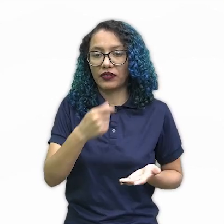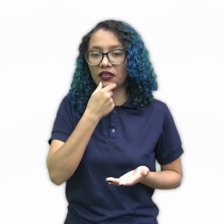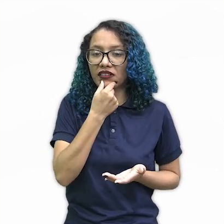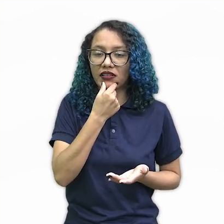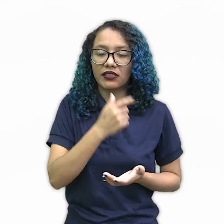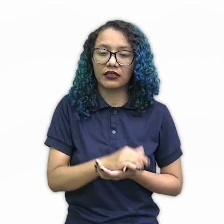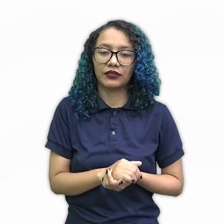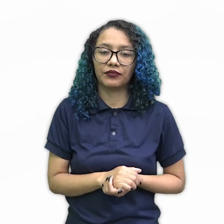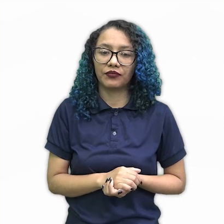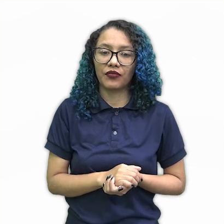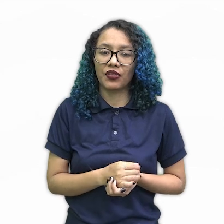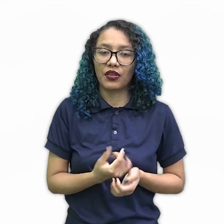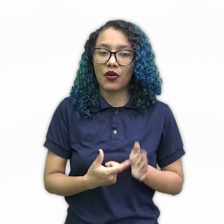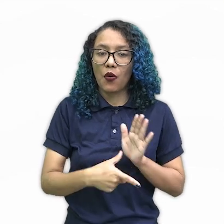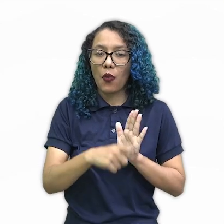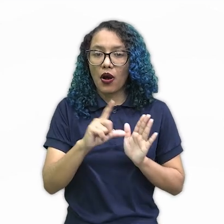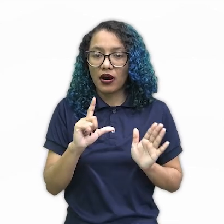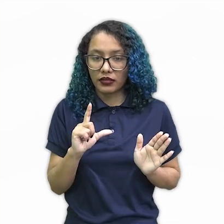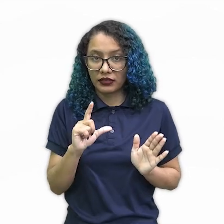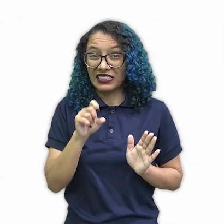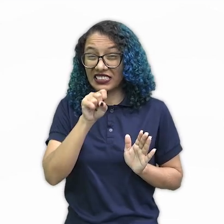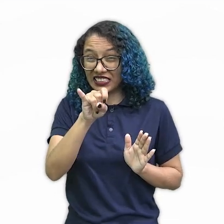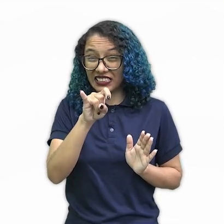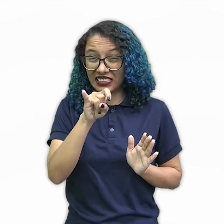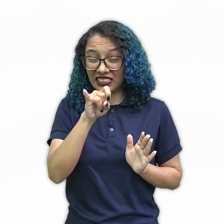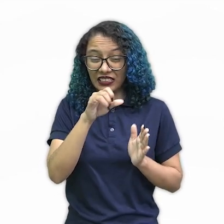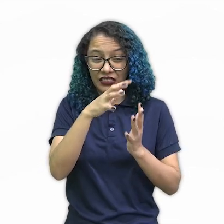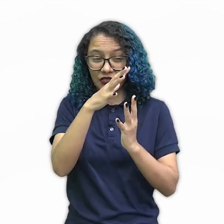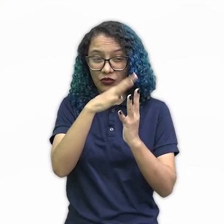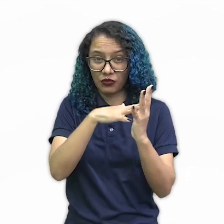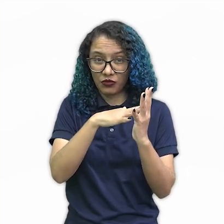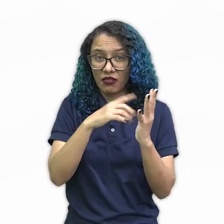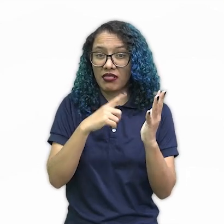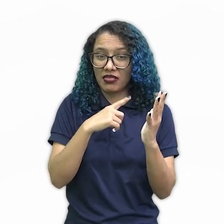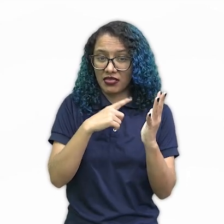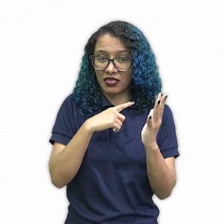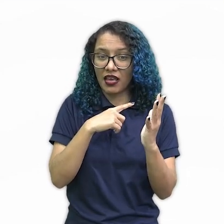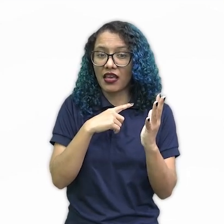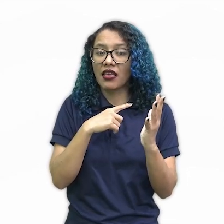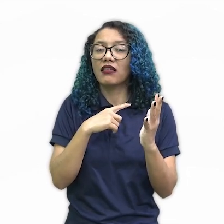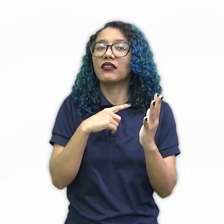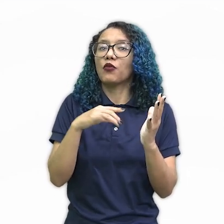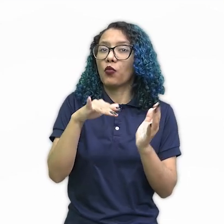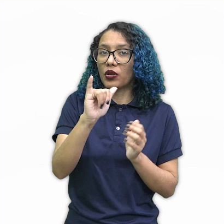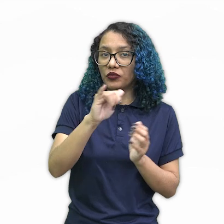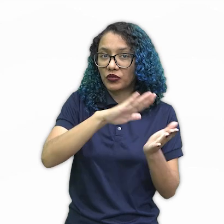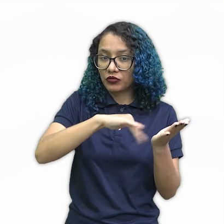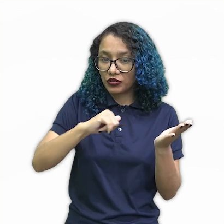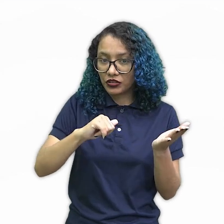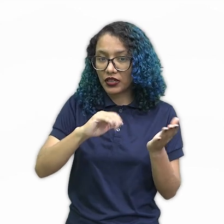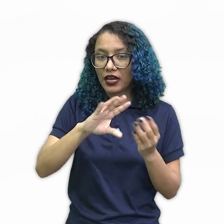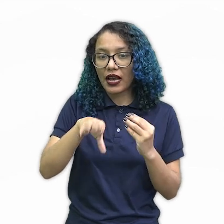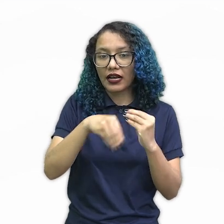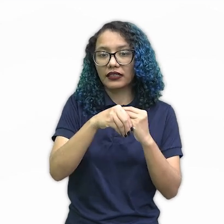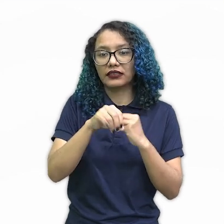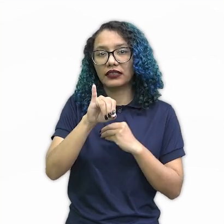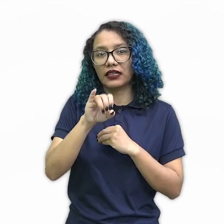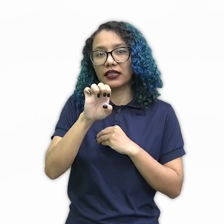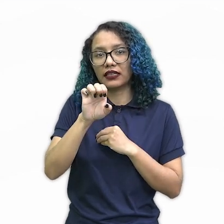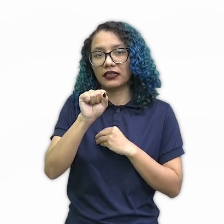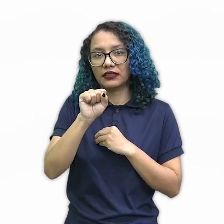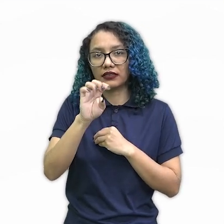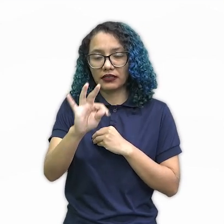uma consoante, retiro o Y e acrescento IEST. Palavras com mais de 2 sílabas,